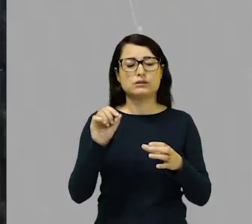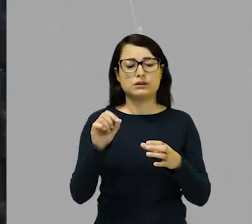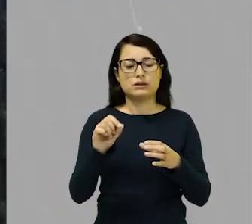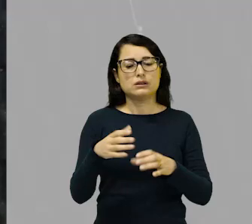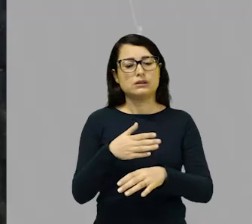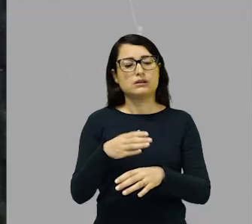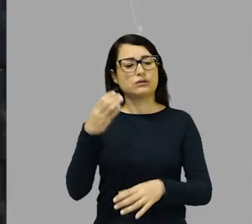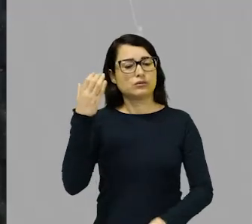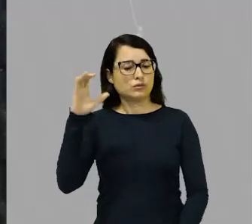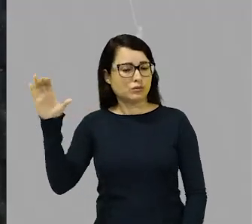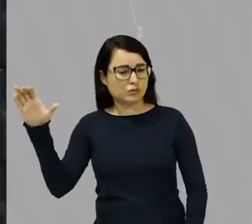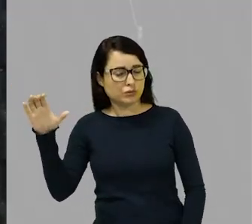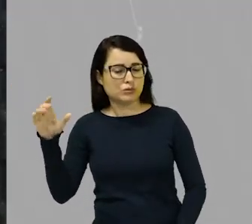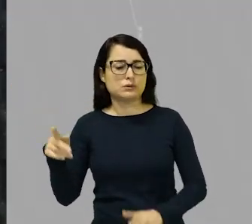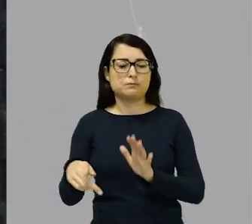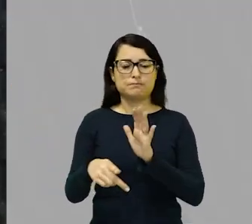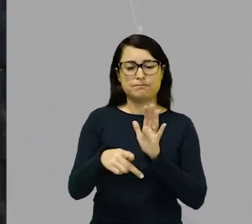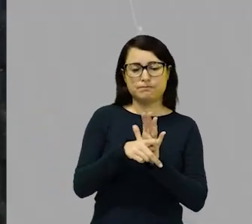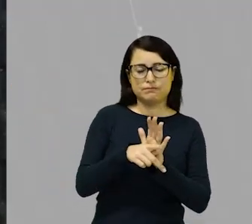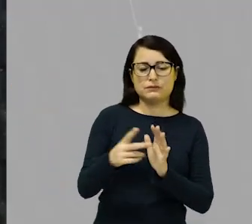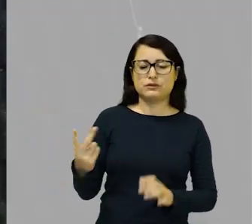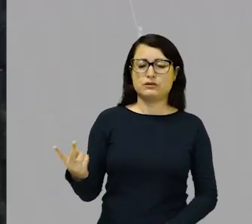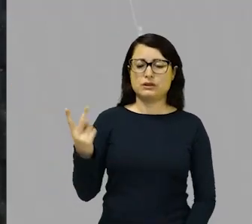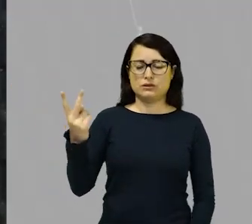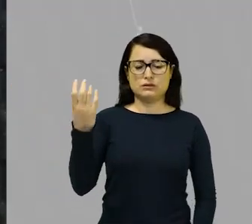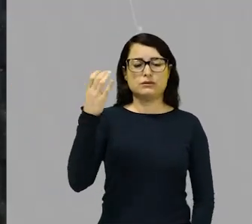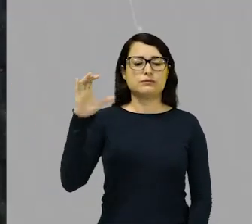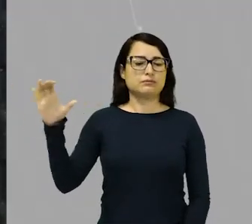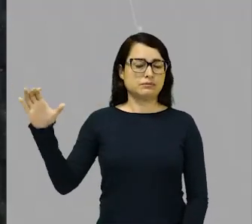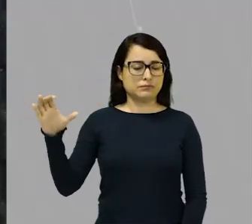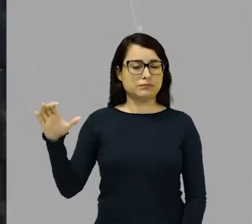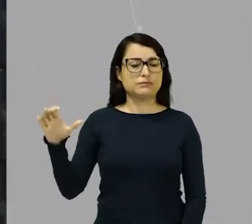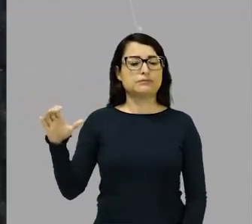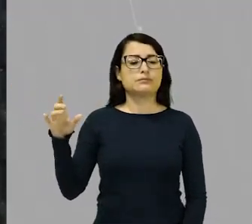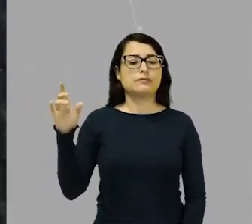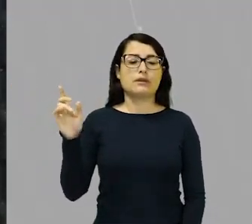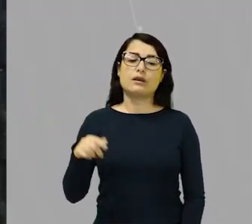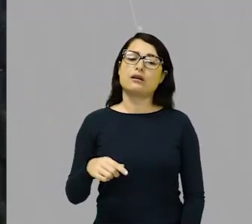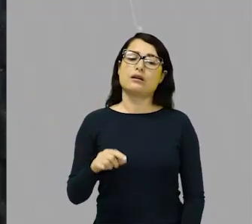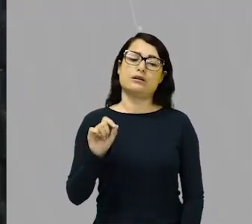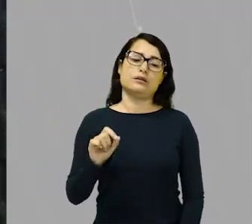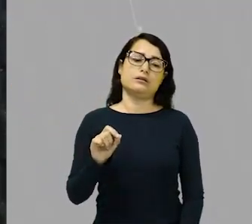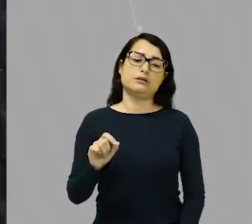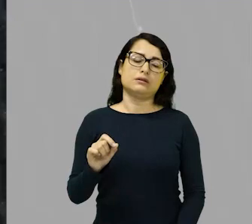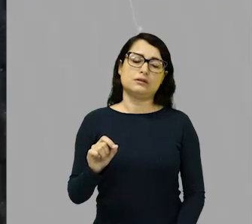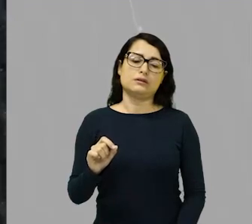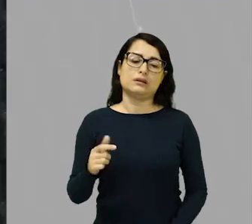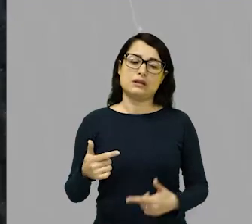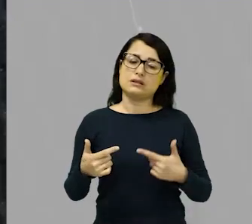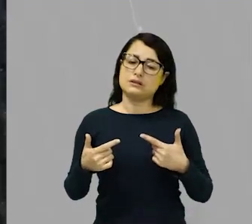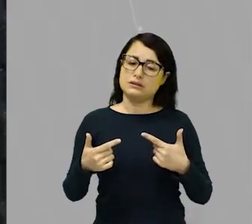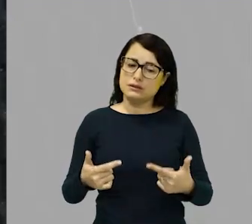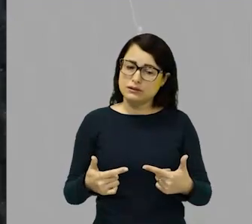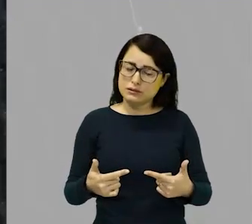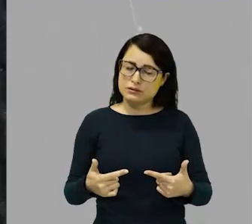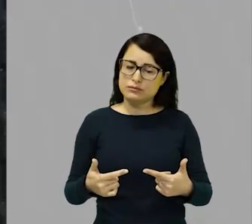das práticas culturais, dos valores culturais. E isso é uma ação, isso é uma conduta,